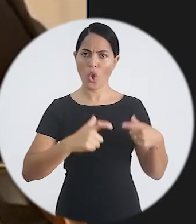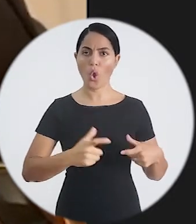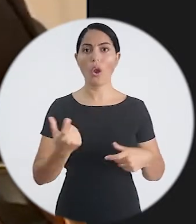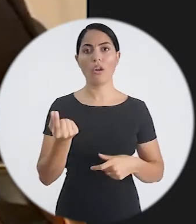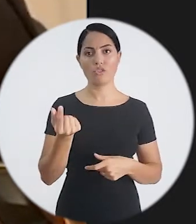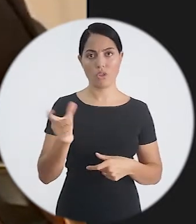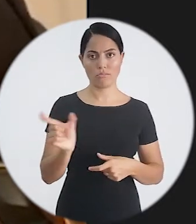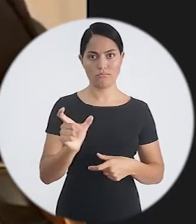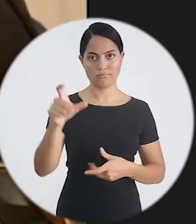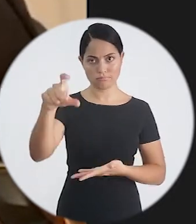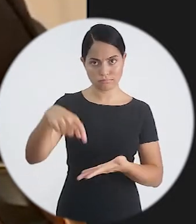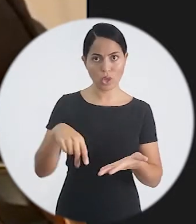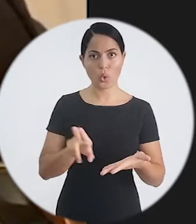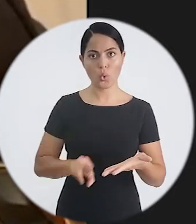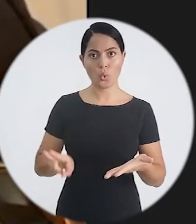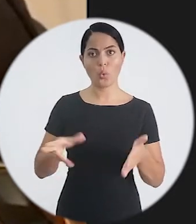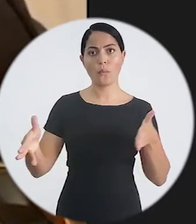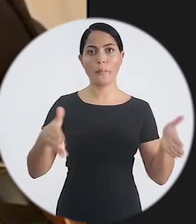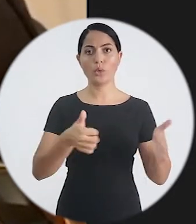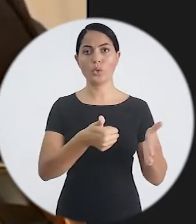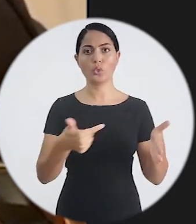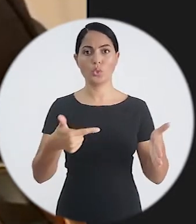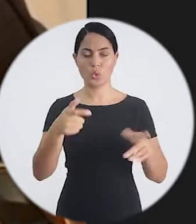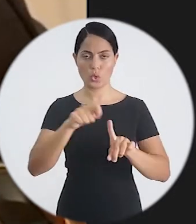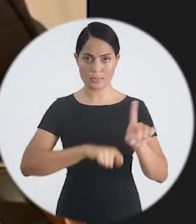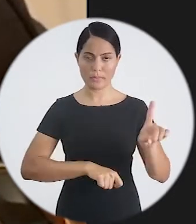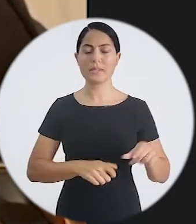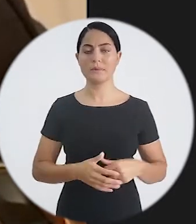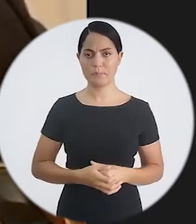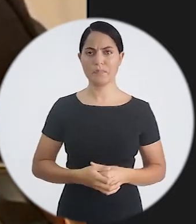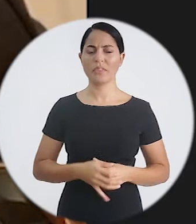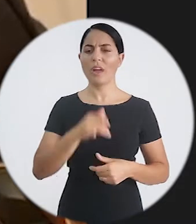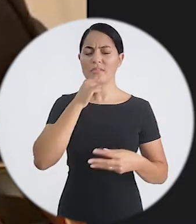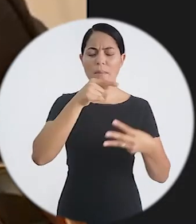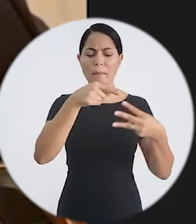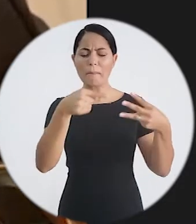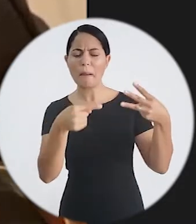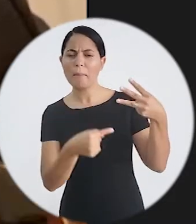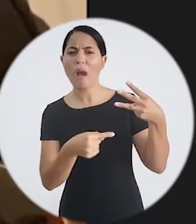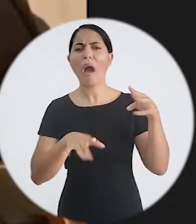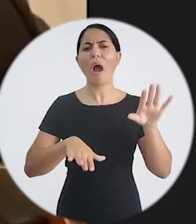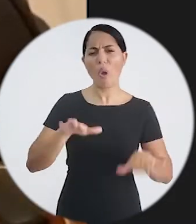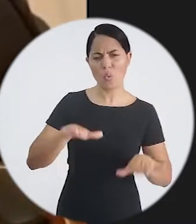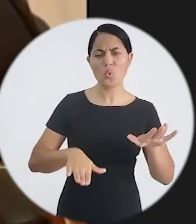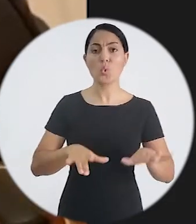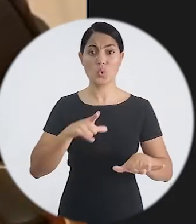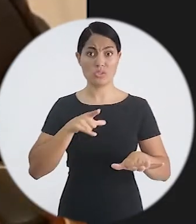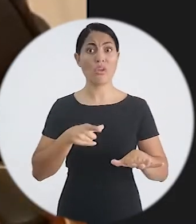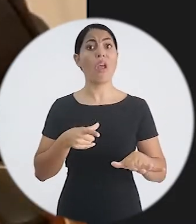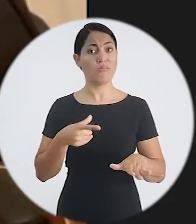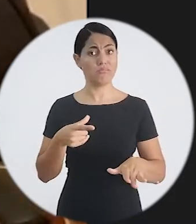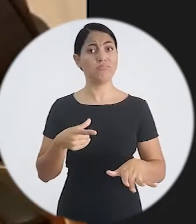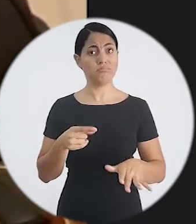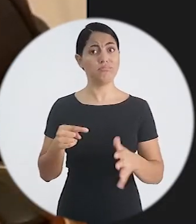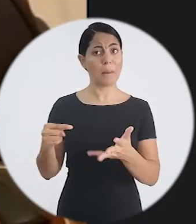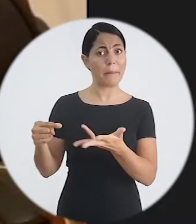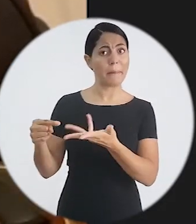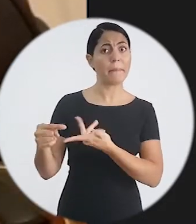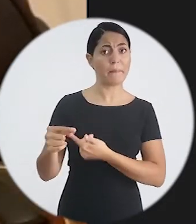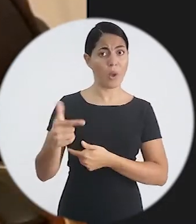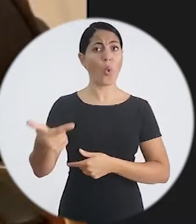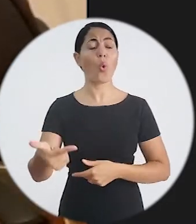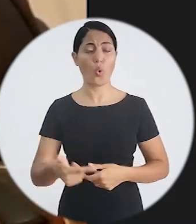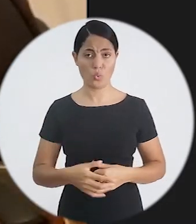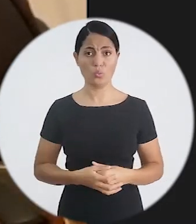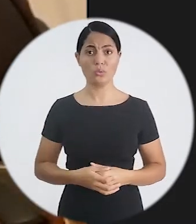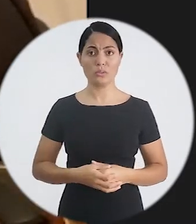anuidade devolvida dentro do cartão de crédito durante o período de 12 meses. Ou seja, esses são alguns exemplos de construção